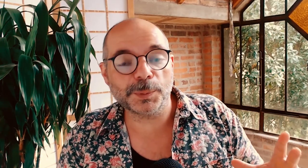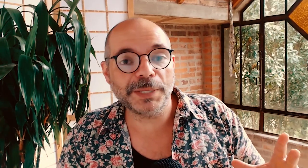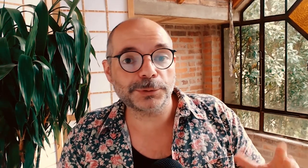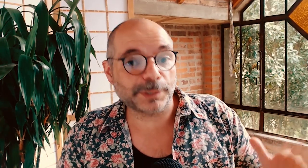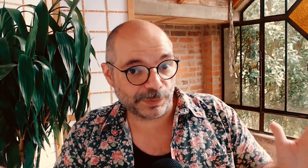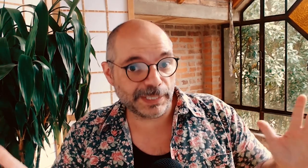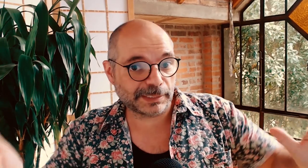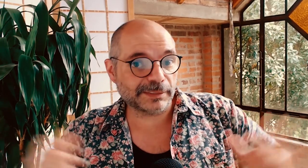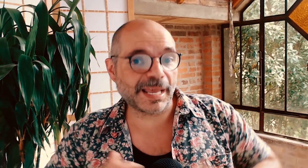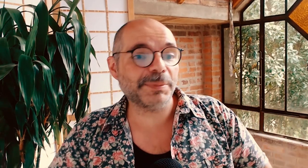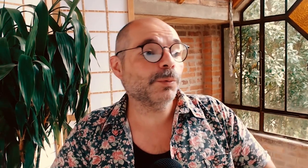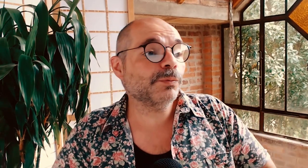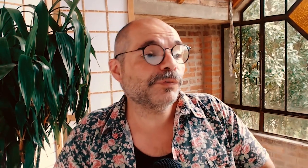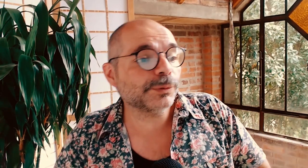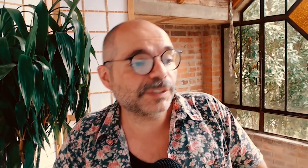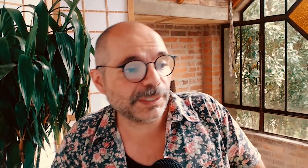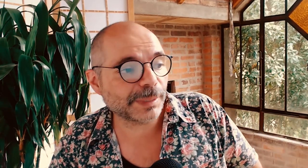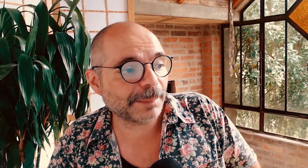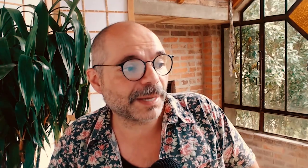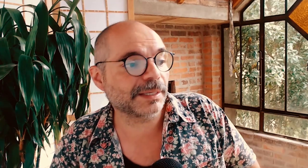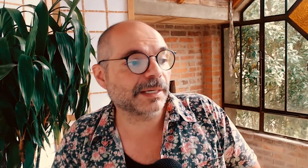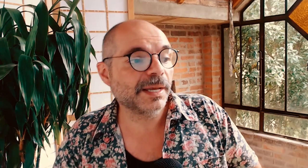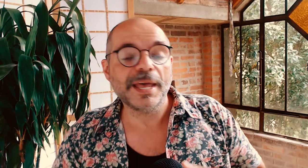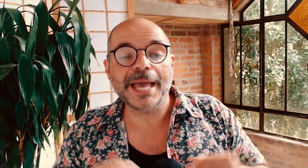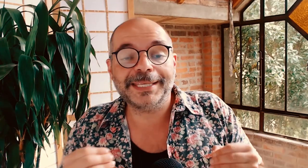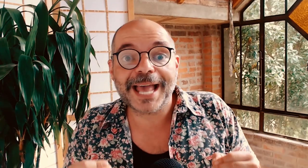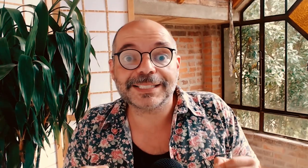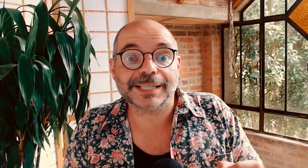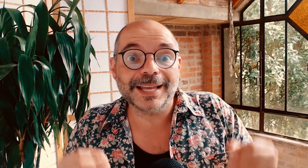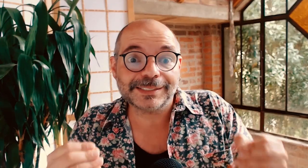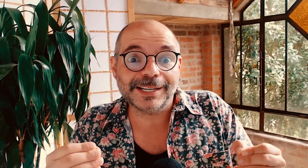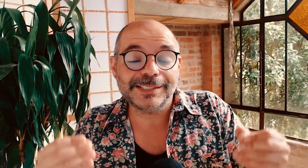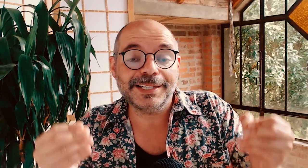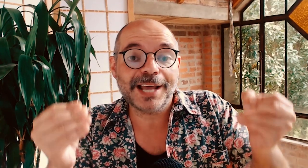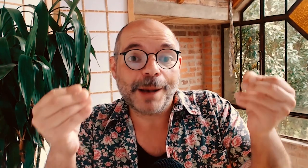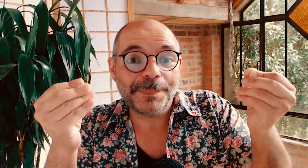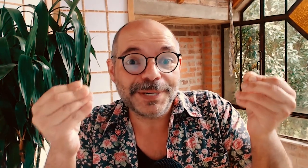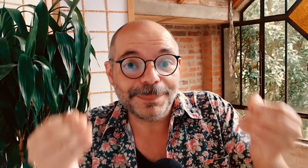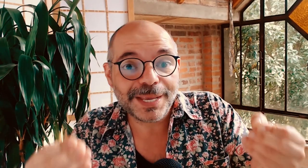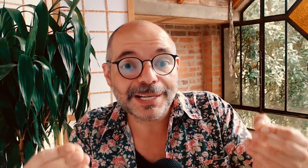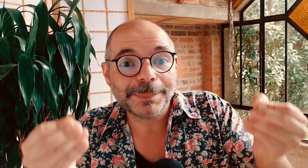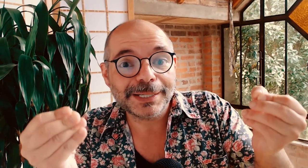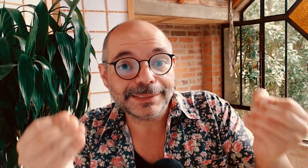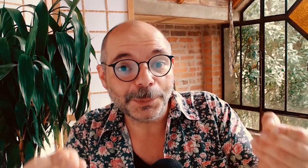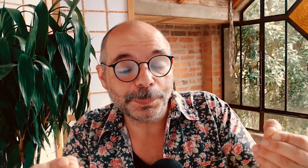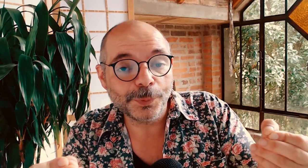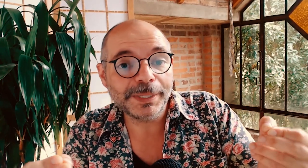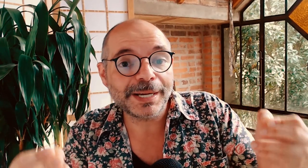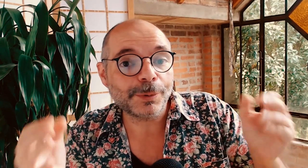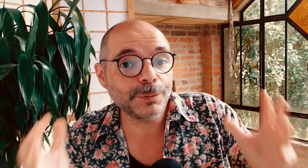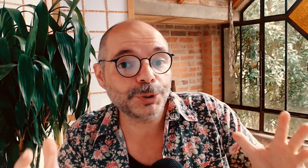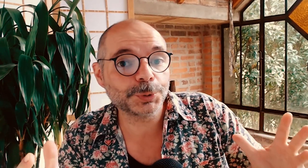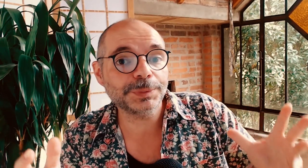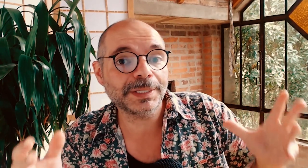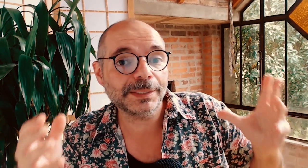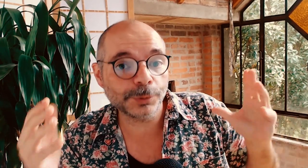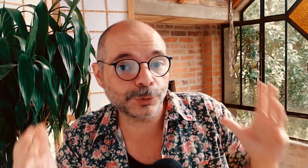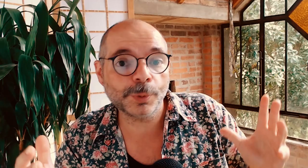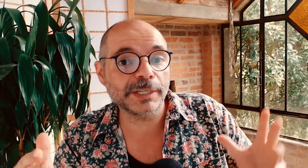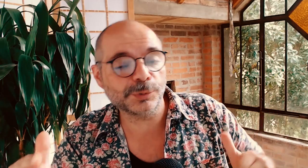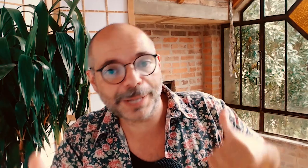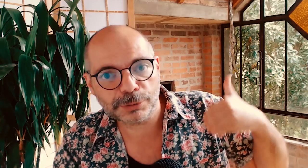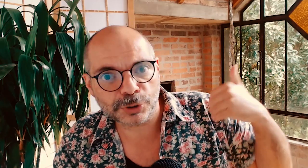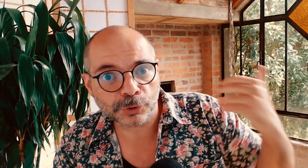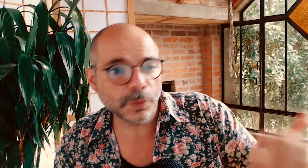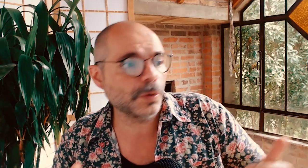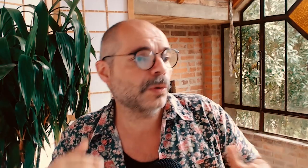nesse momento, talvez, quem sabe, um friozinho na barriga. É que essa aí seria a primeira aparição pública conjunta dos